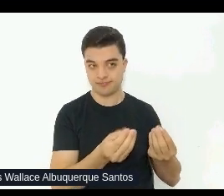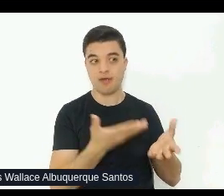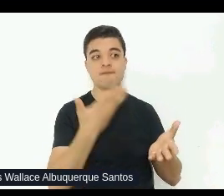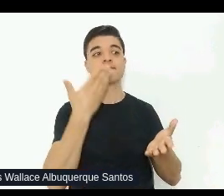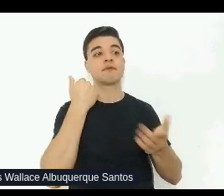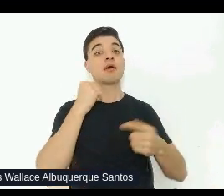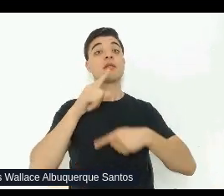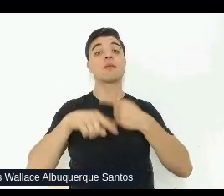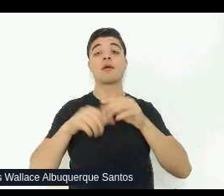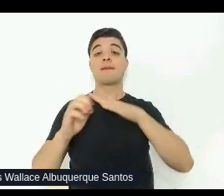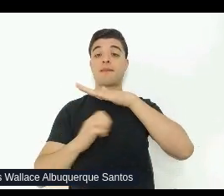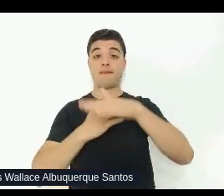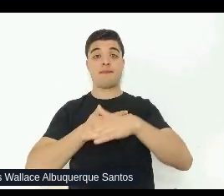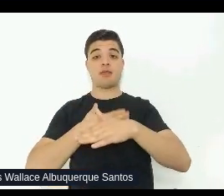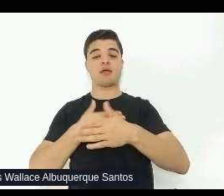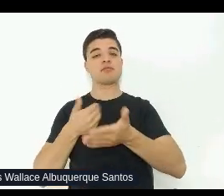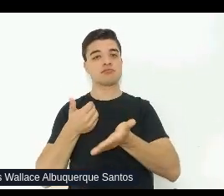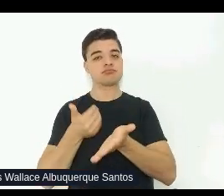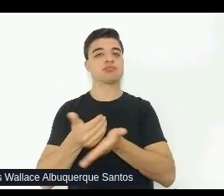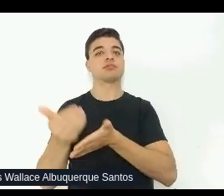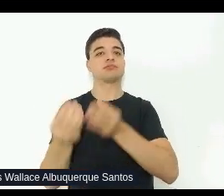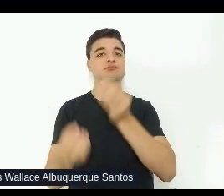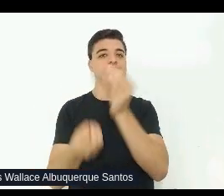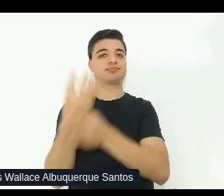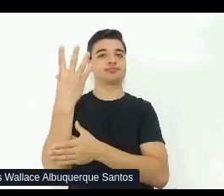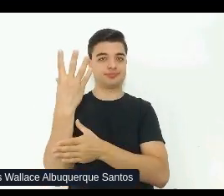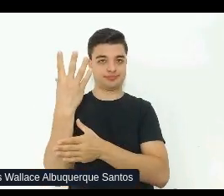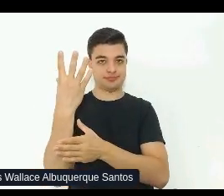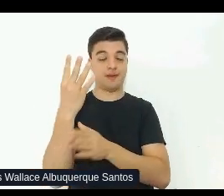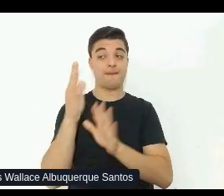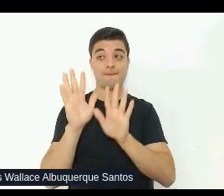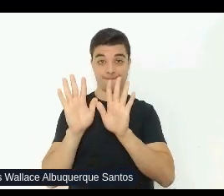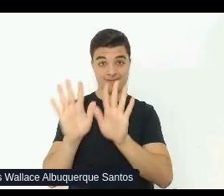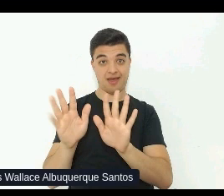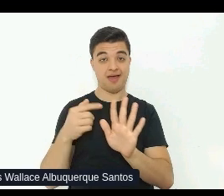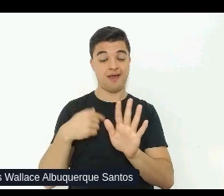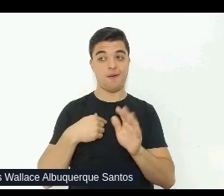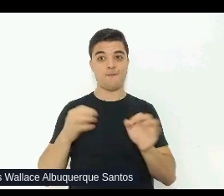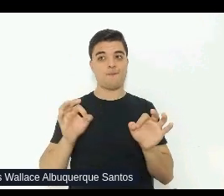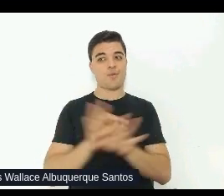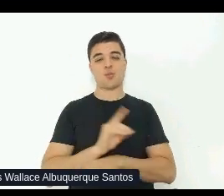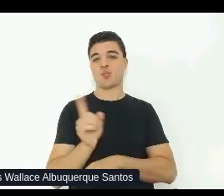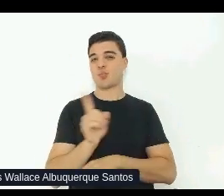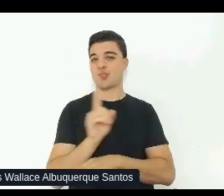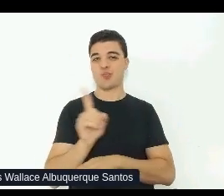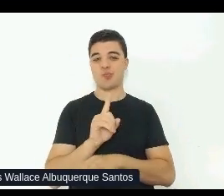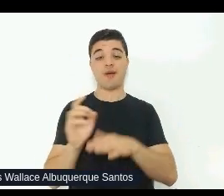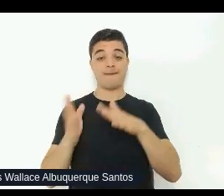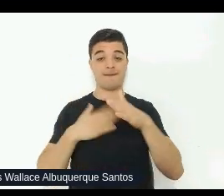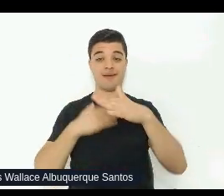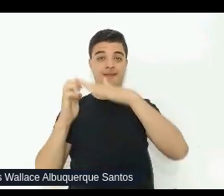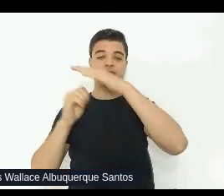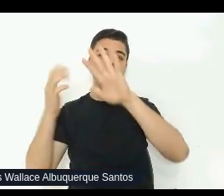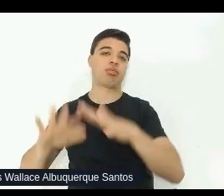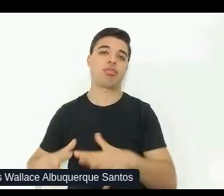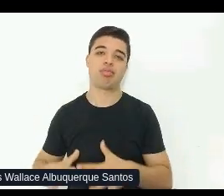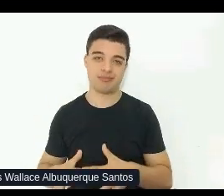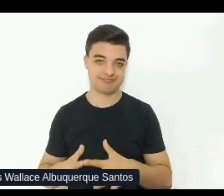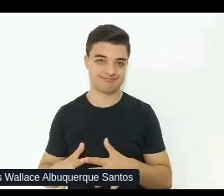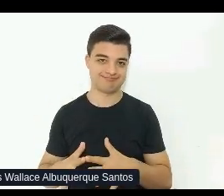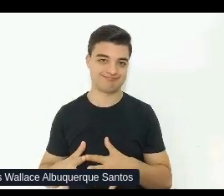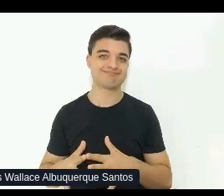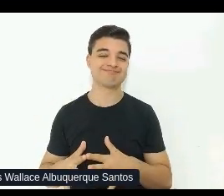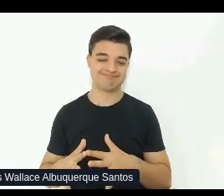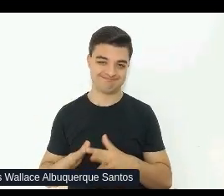preparado, não estava. Em 21 anos eu consegui falir a empresa, mas foi uma experiência muito boa, relacionada ao processo,